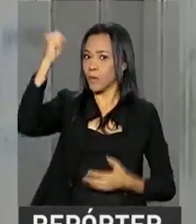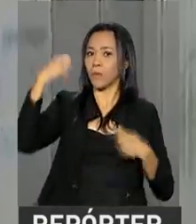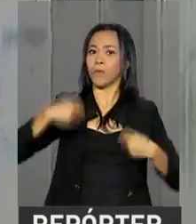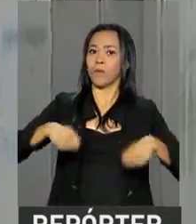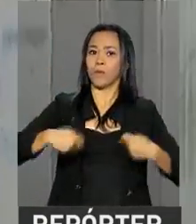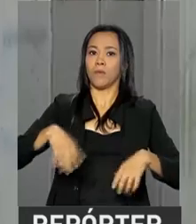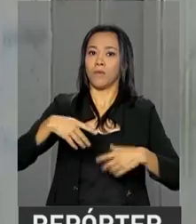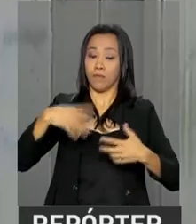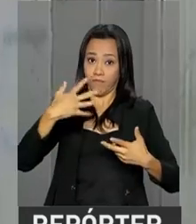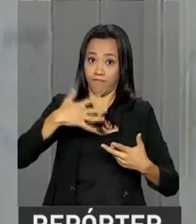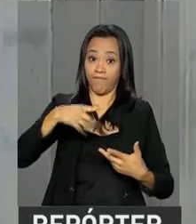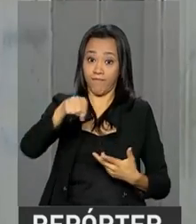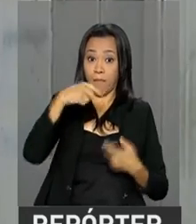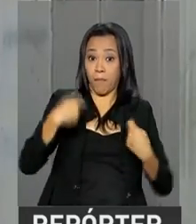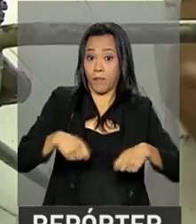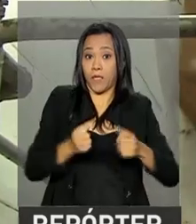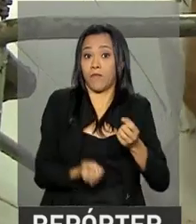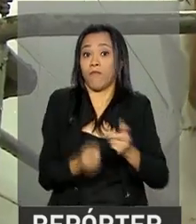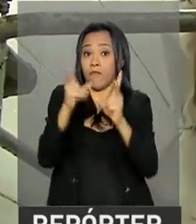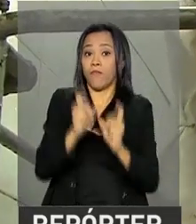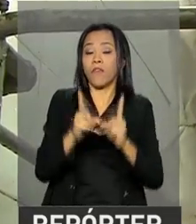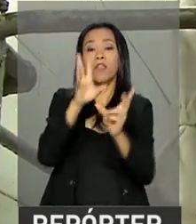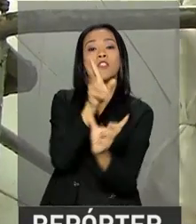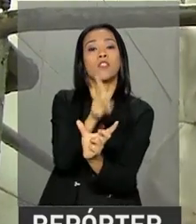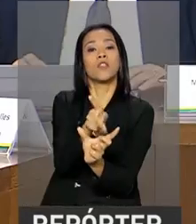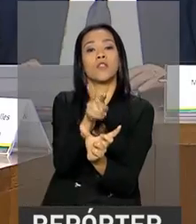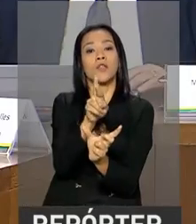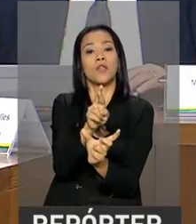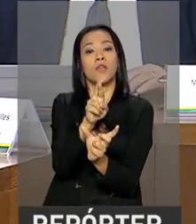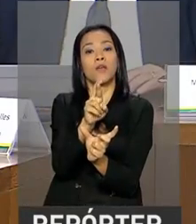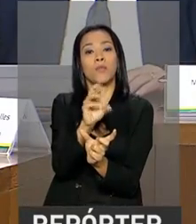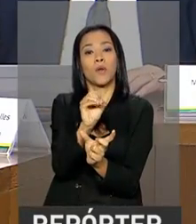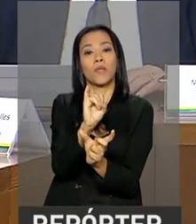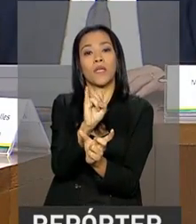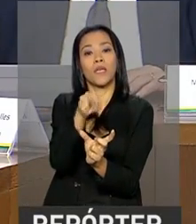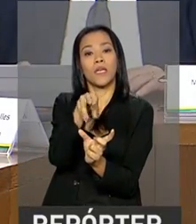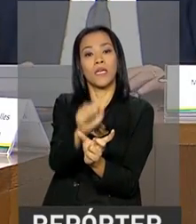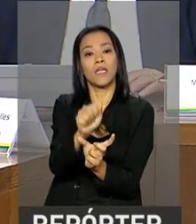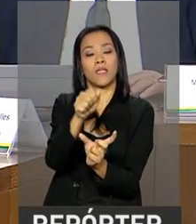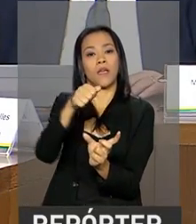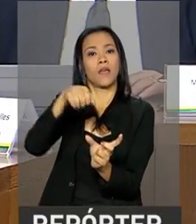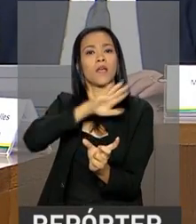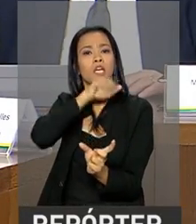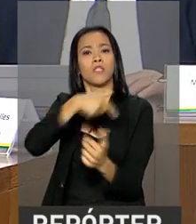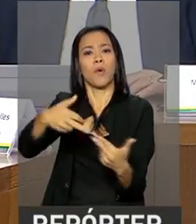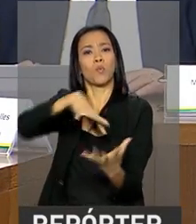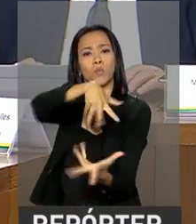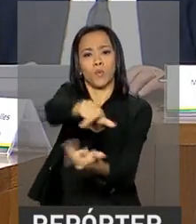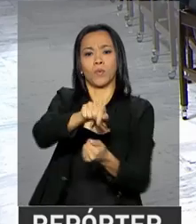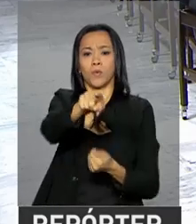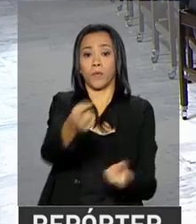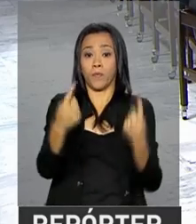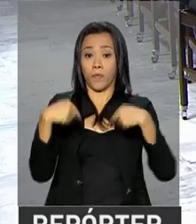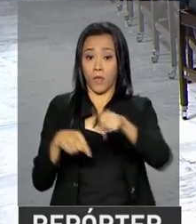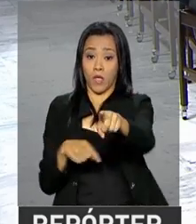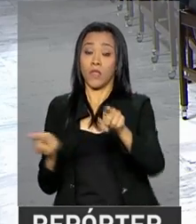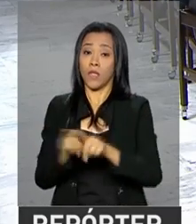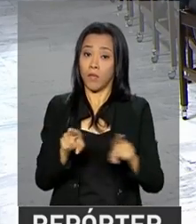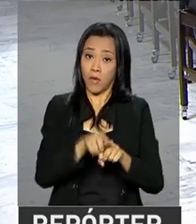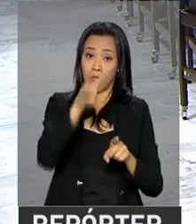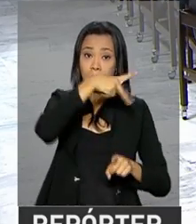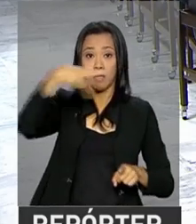exportador de proteína animal do mundo o presidente Michel Temer também tem promovido o Brasil e as